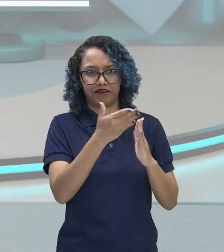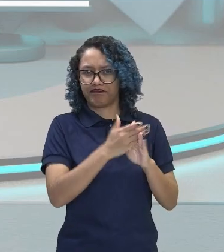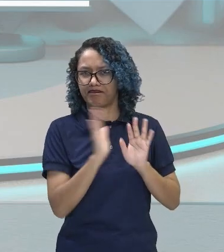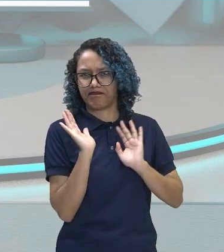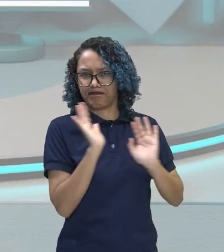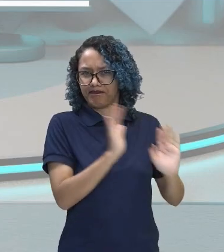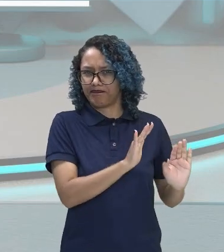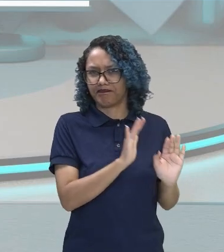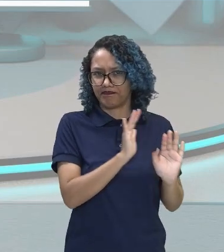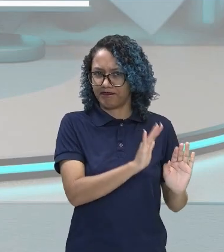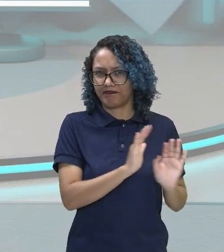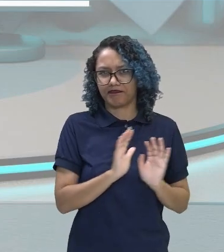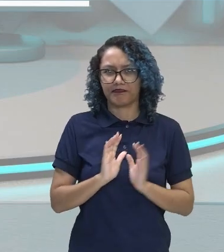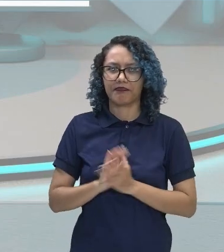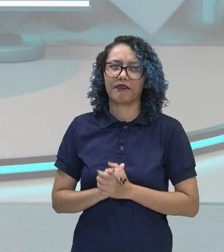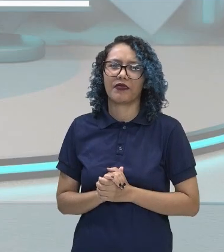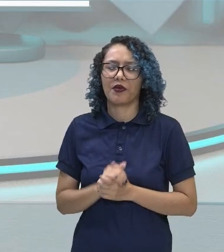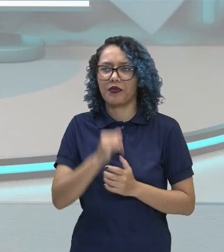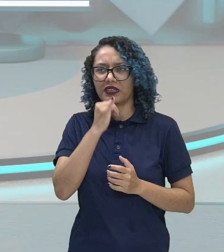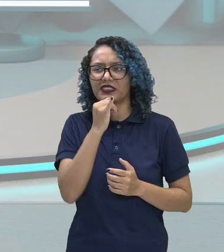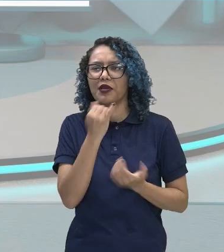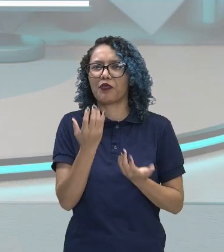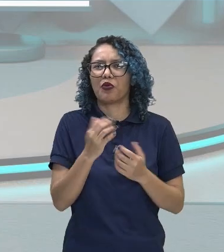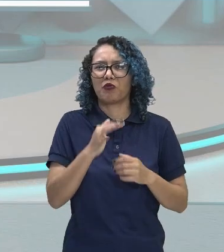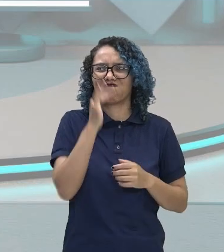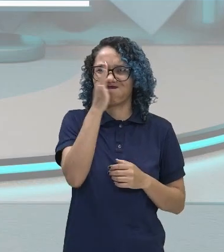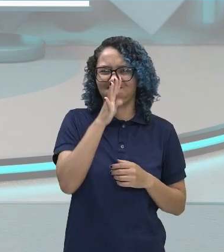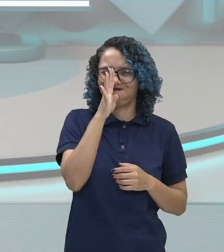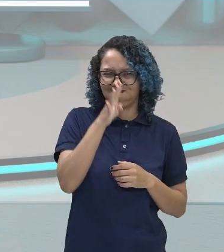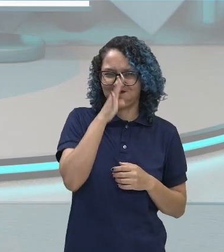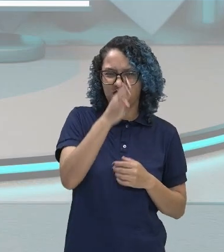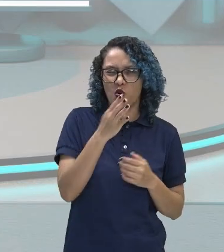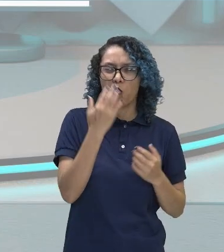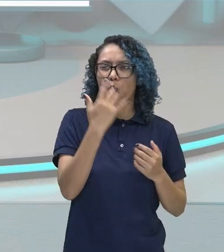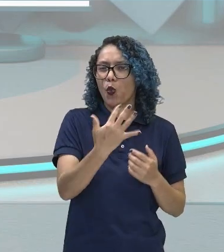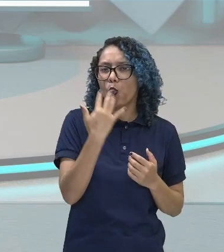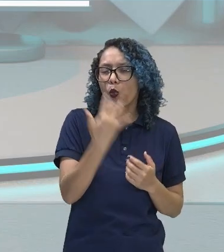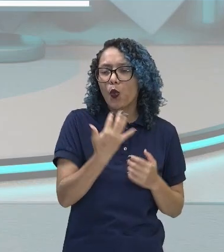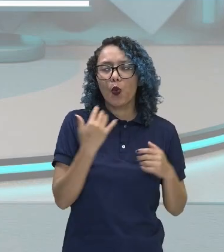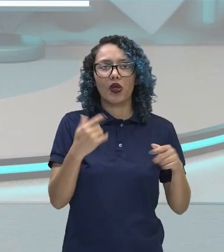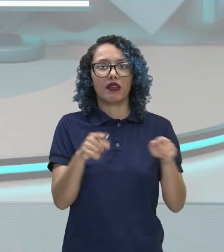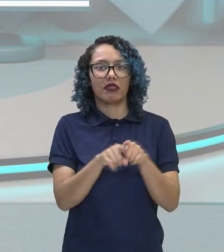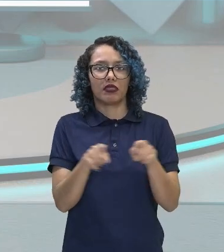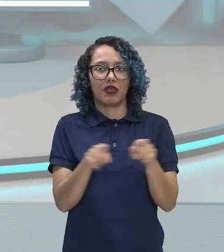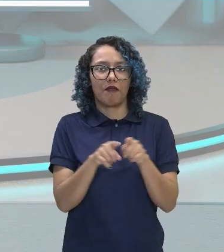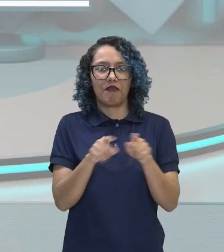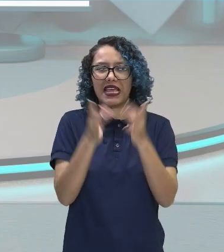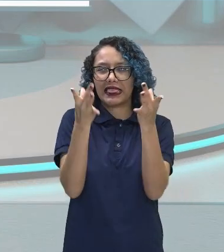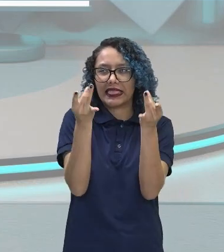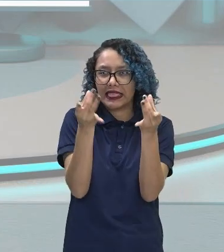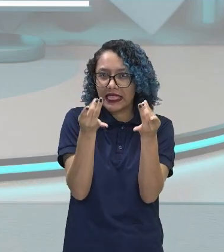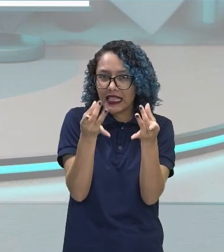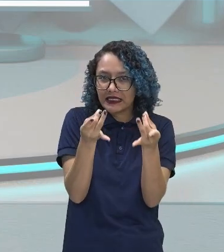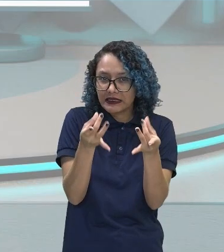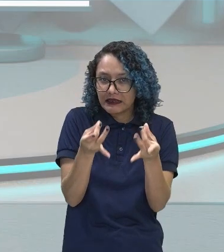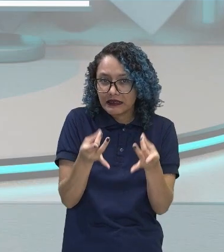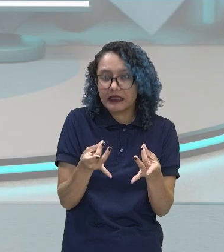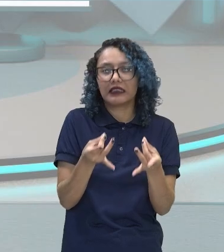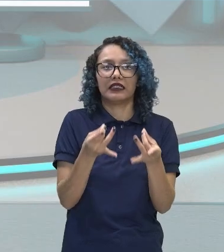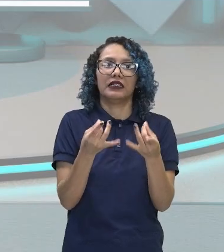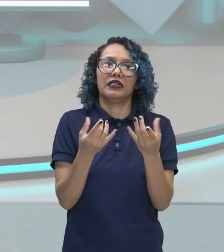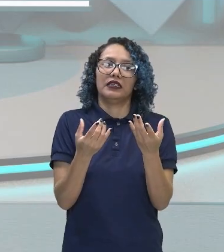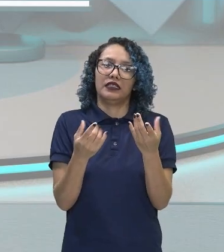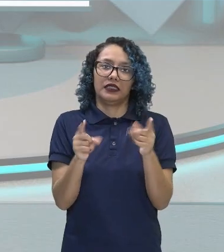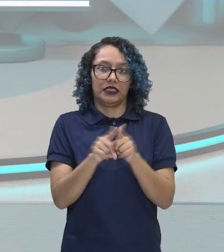vimos, né? É exagero nas cores, exagero nos detalhes, exagero